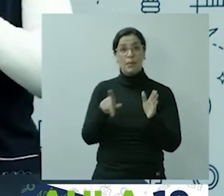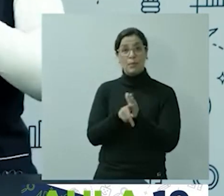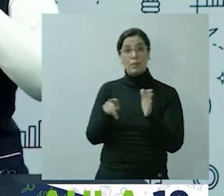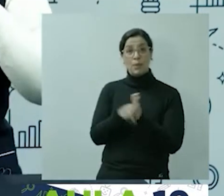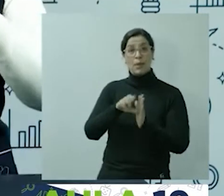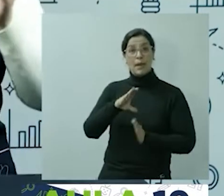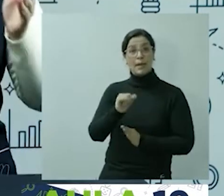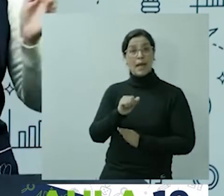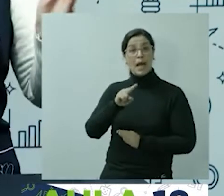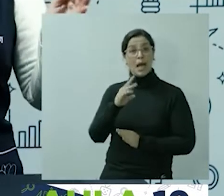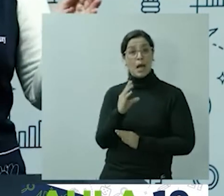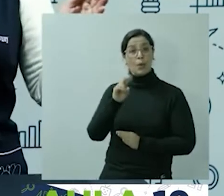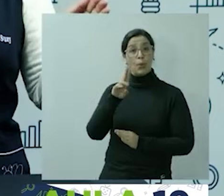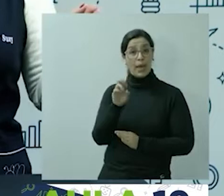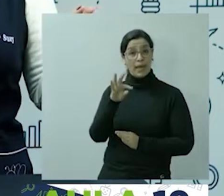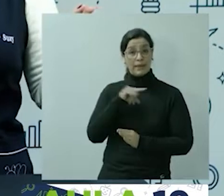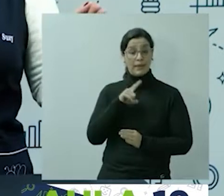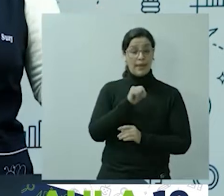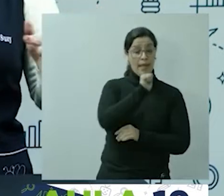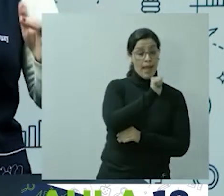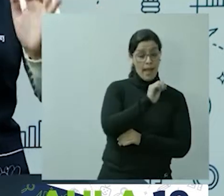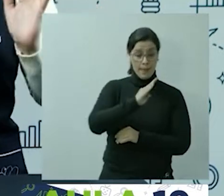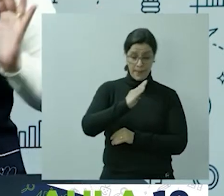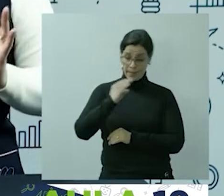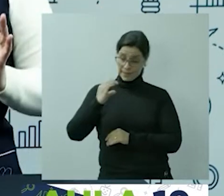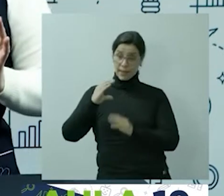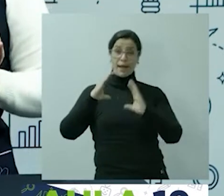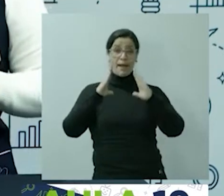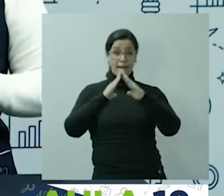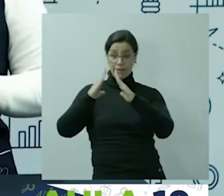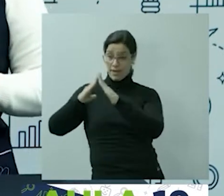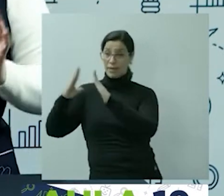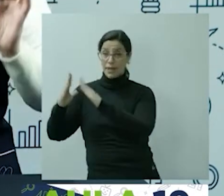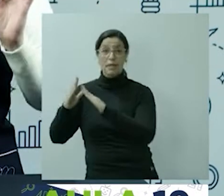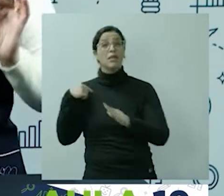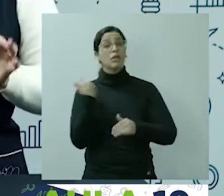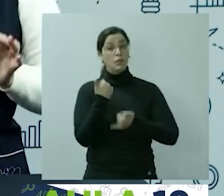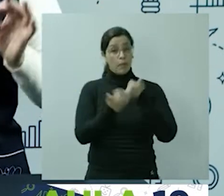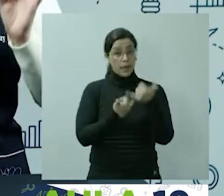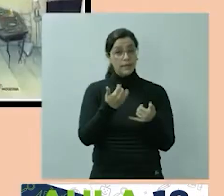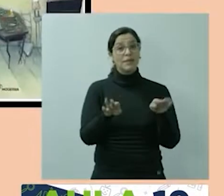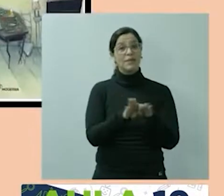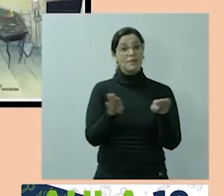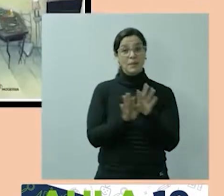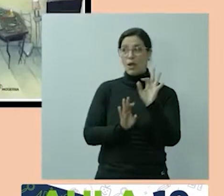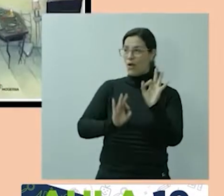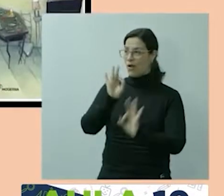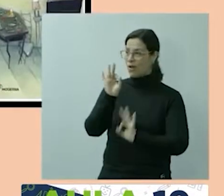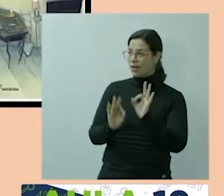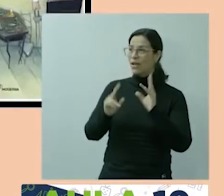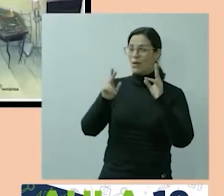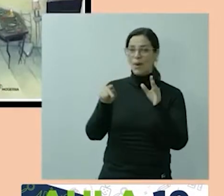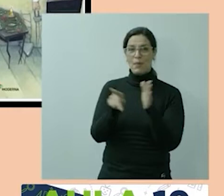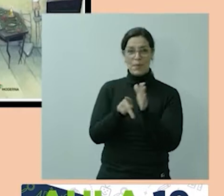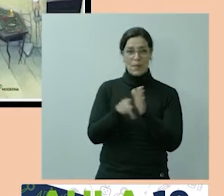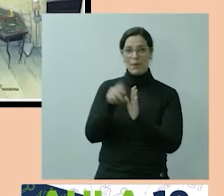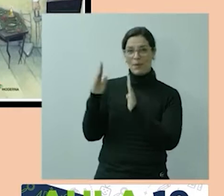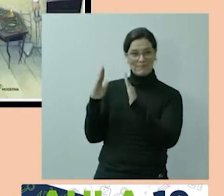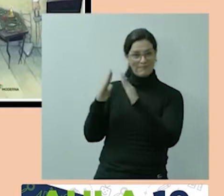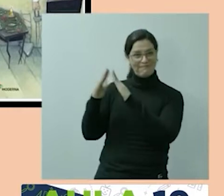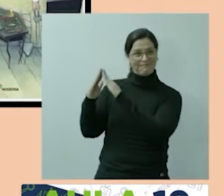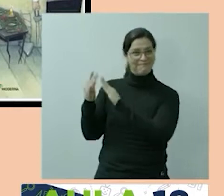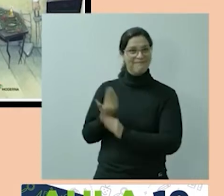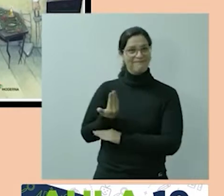as casas eram organizadas em ordem alfabética, o nosso jogo também. As casas foram organizadas na